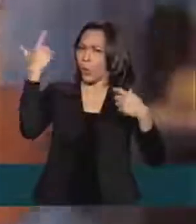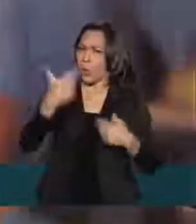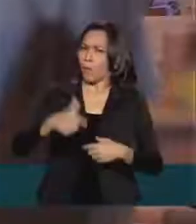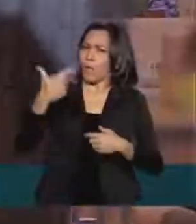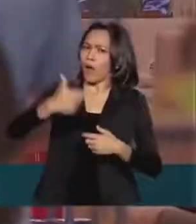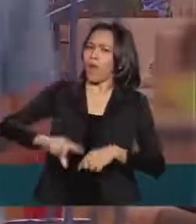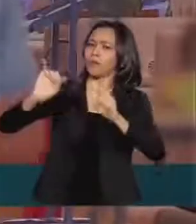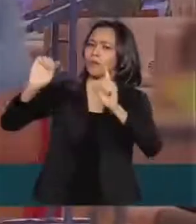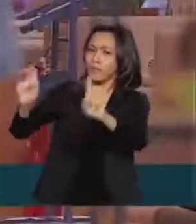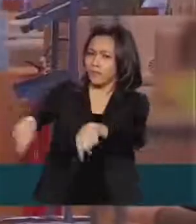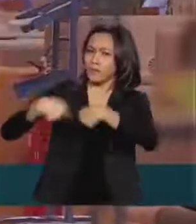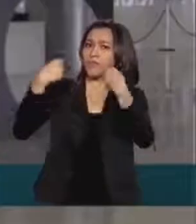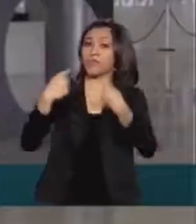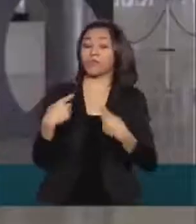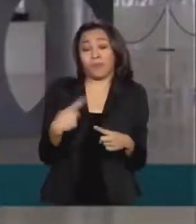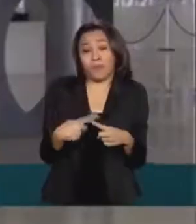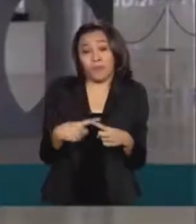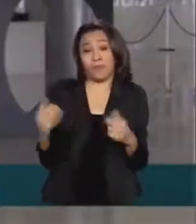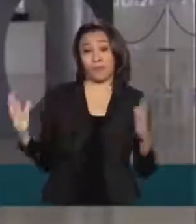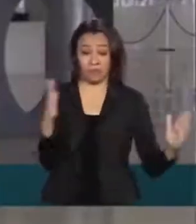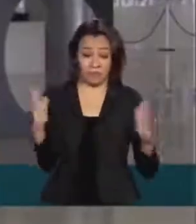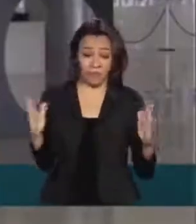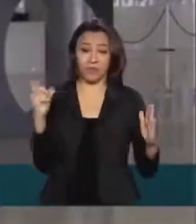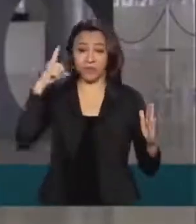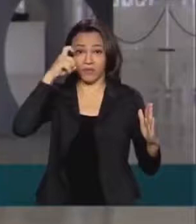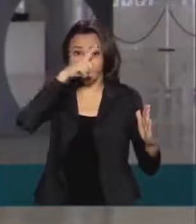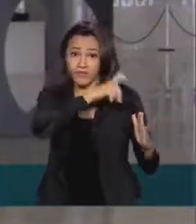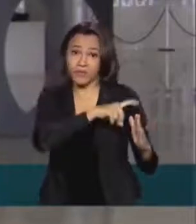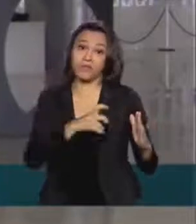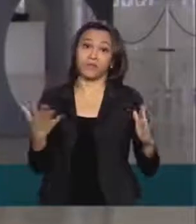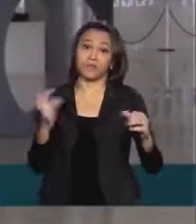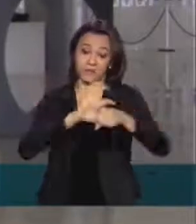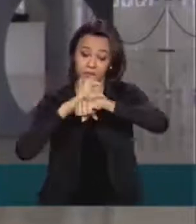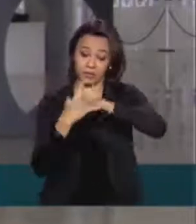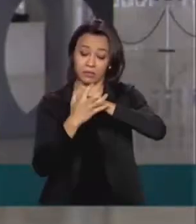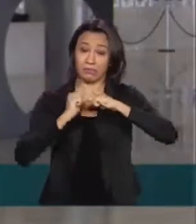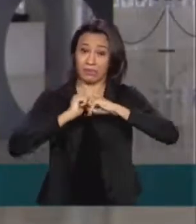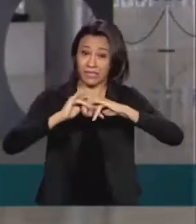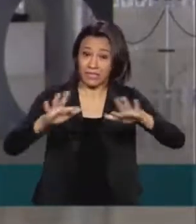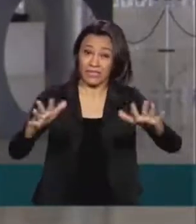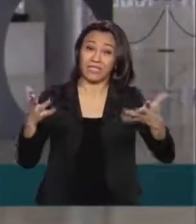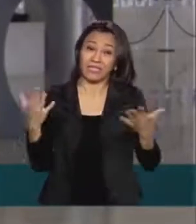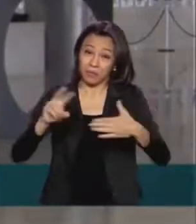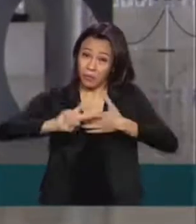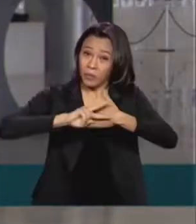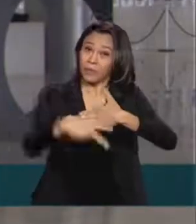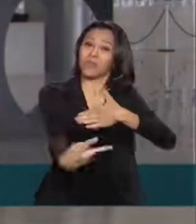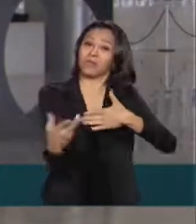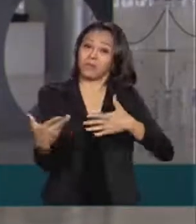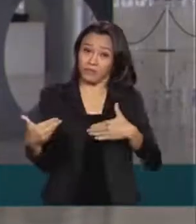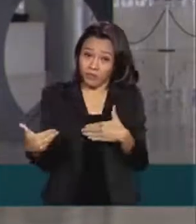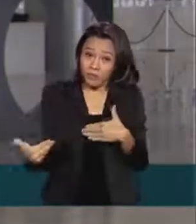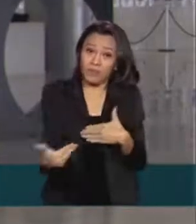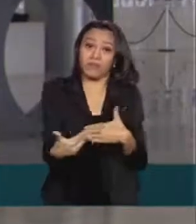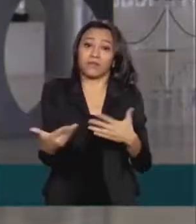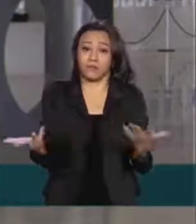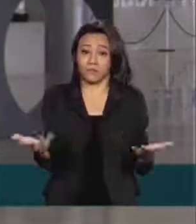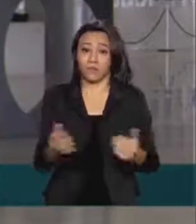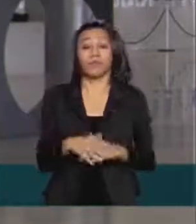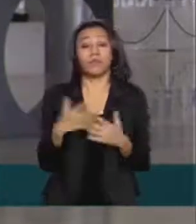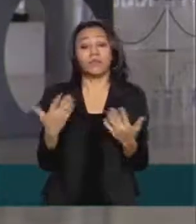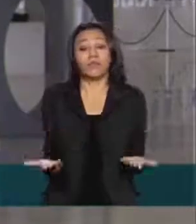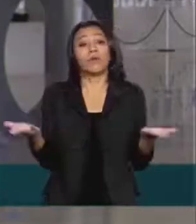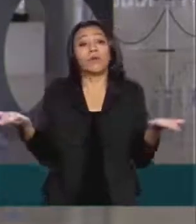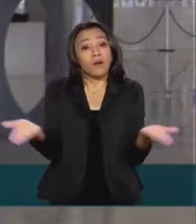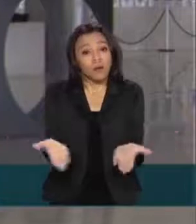está acontecendo num momento delicado, após a reabertura do comércio, que sofreu impactos fortes aí com a pandemia. Então,